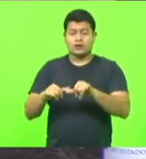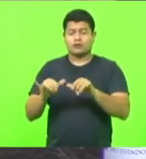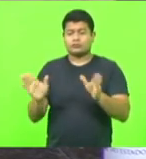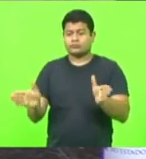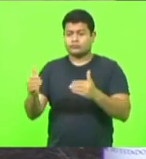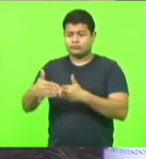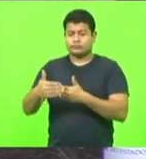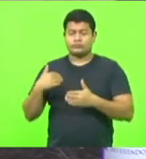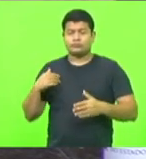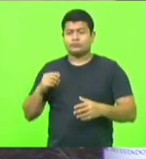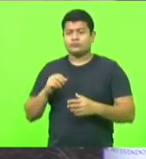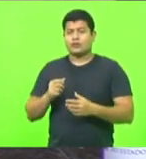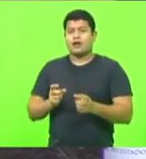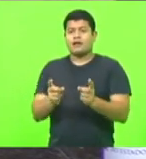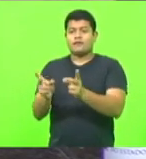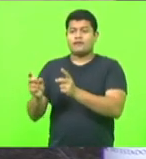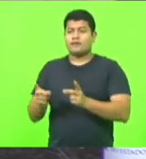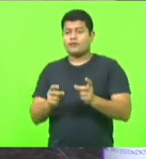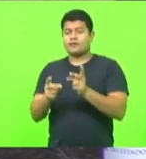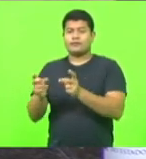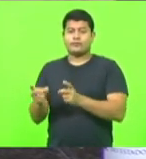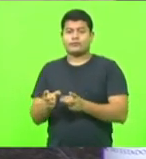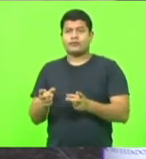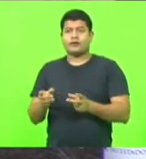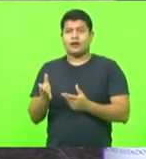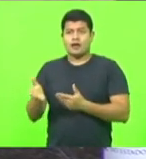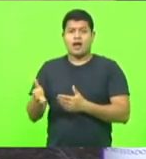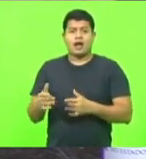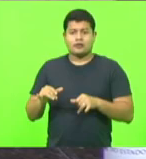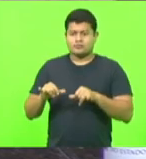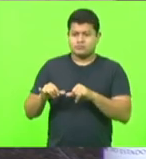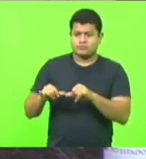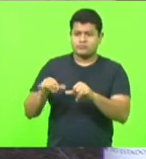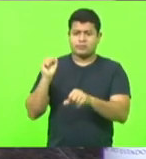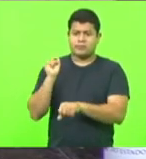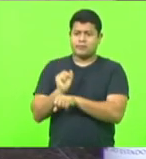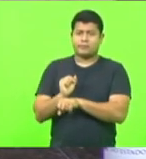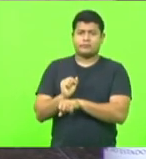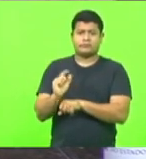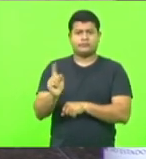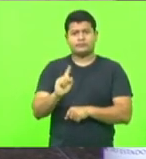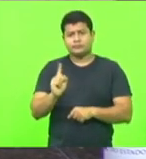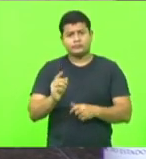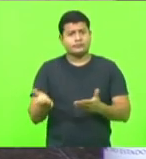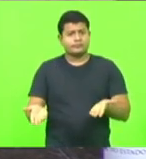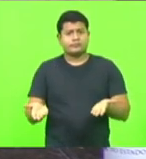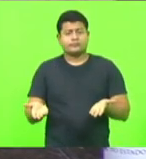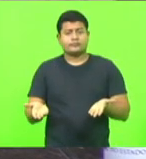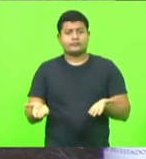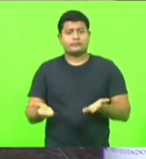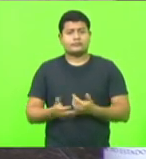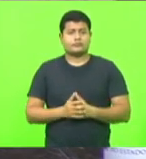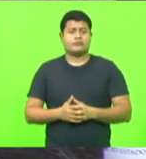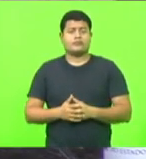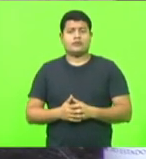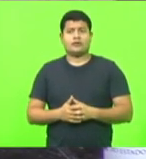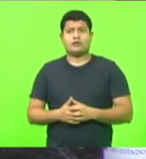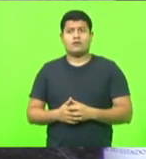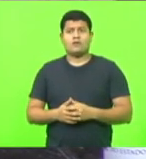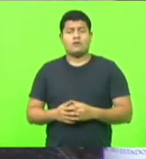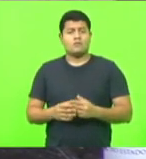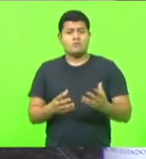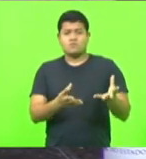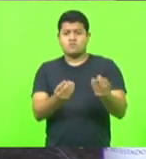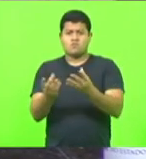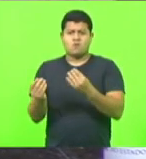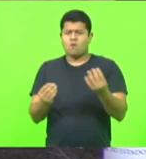que abastece as suas geladeiras não puderam fazer. Fizeram o que quase ninguém pôde fazer. Só